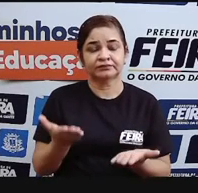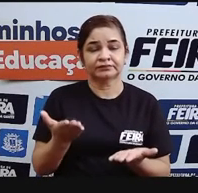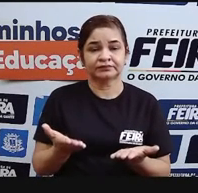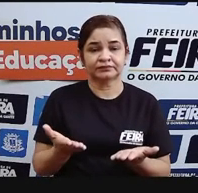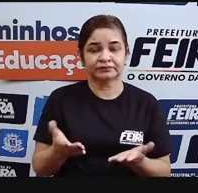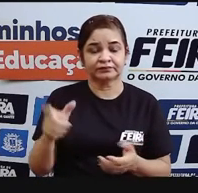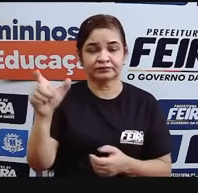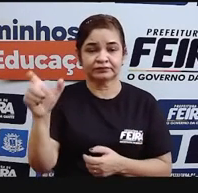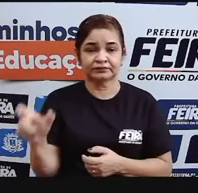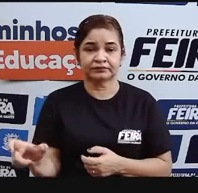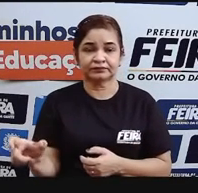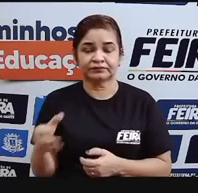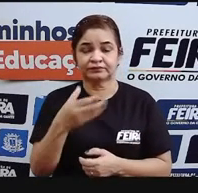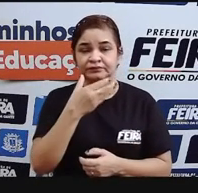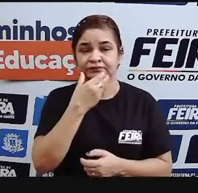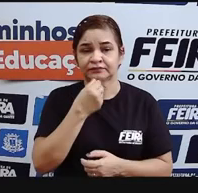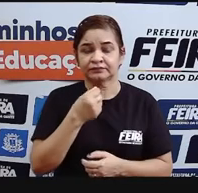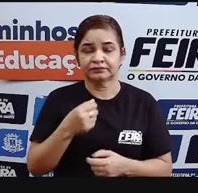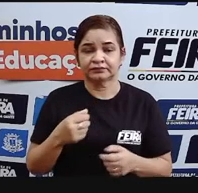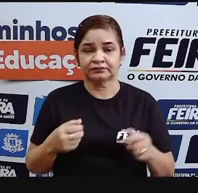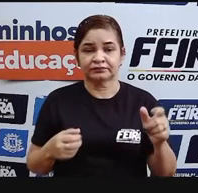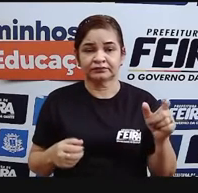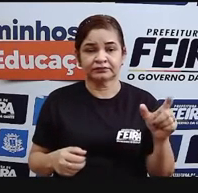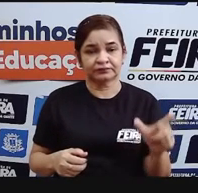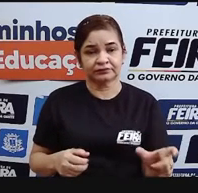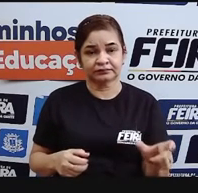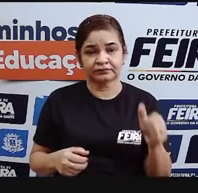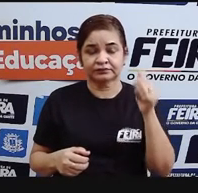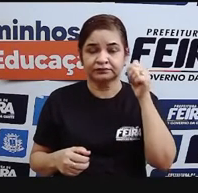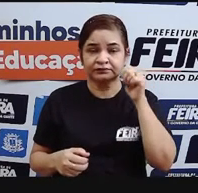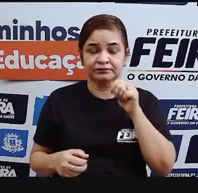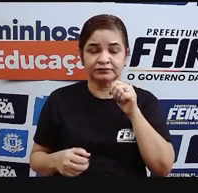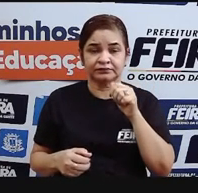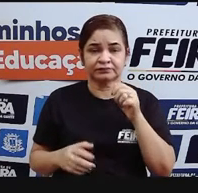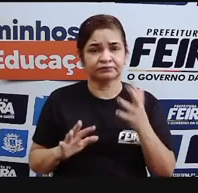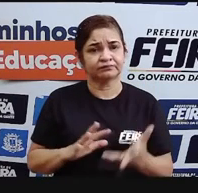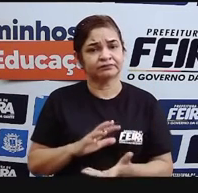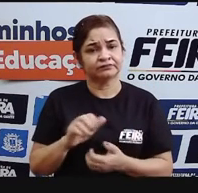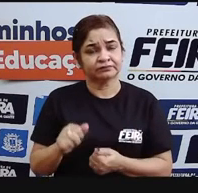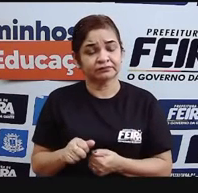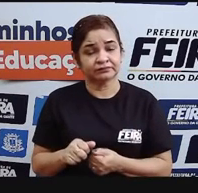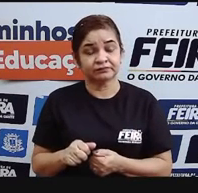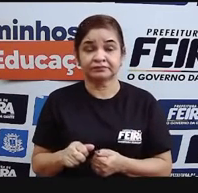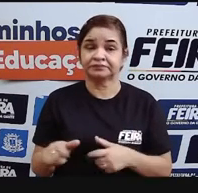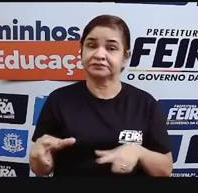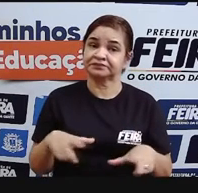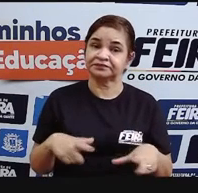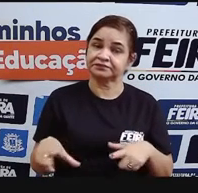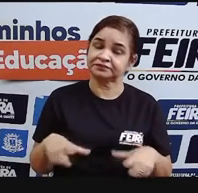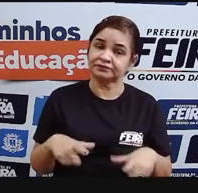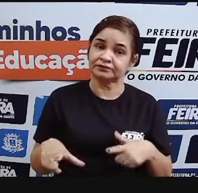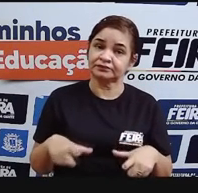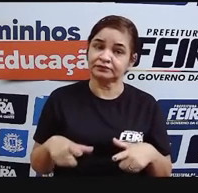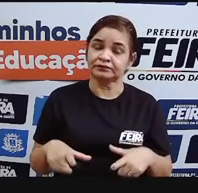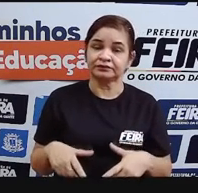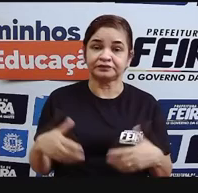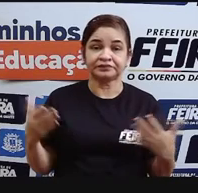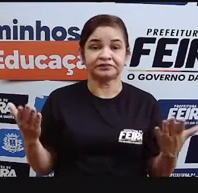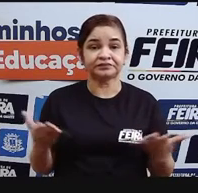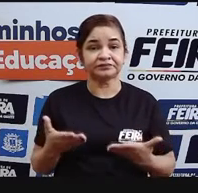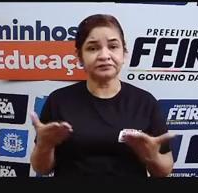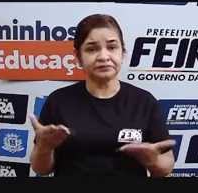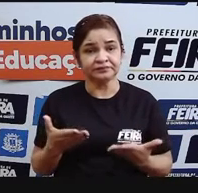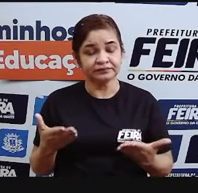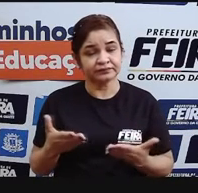entre homens e mulheres no mundo, né? Principalmente no setor de trabalho. Ainda hoje, em